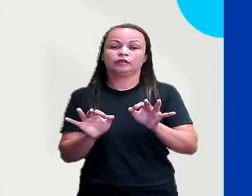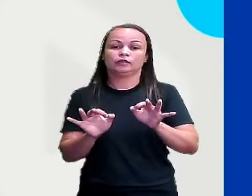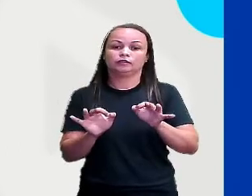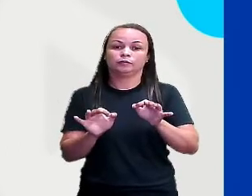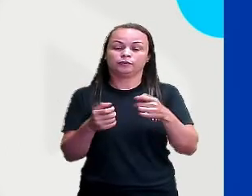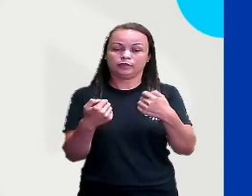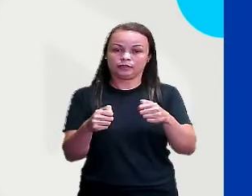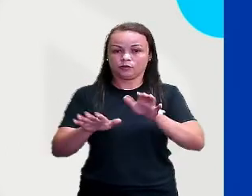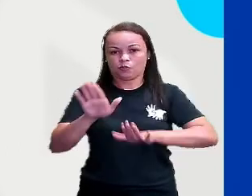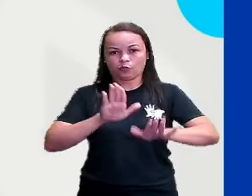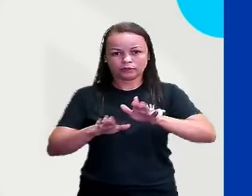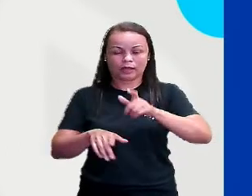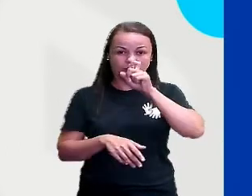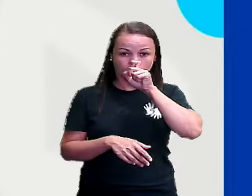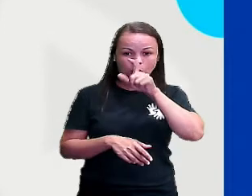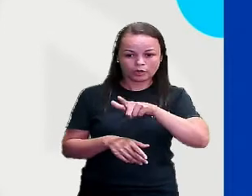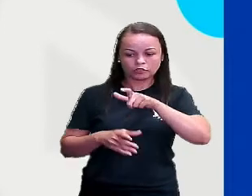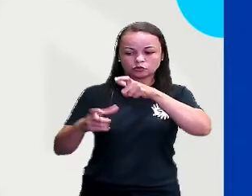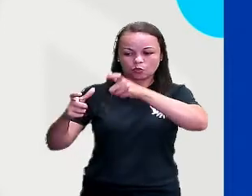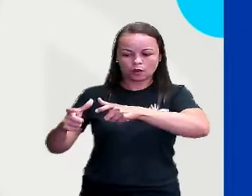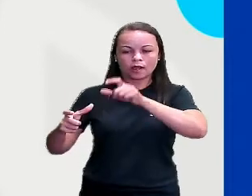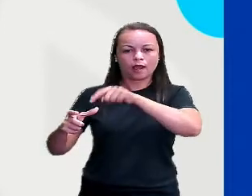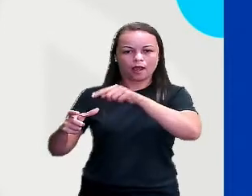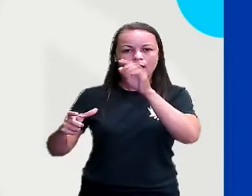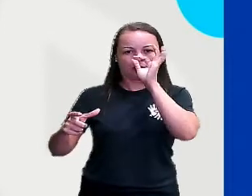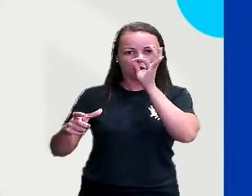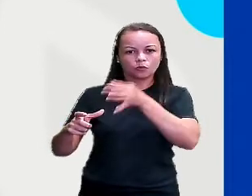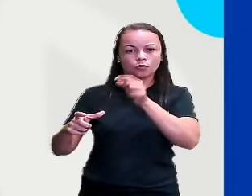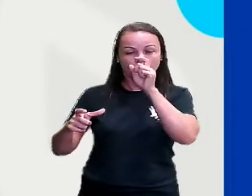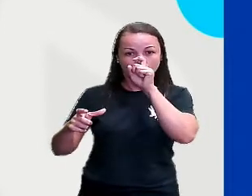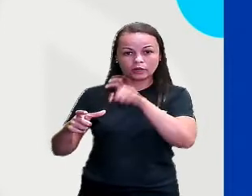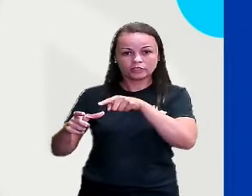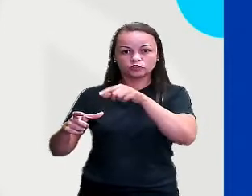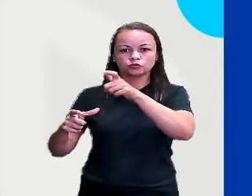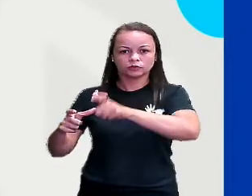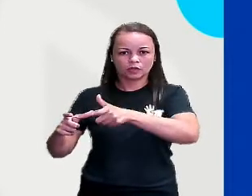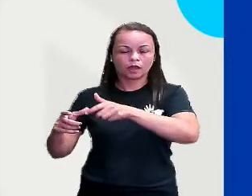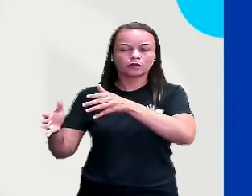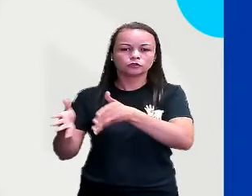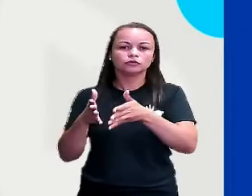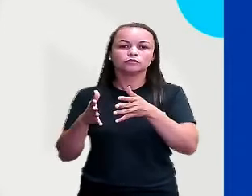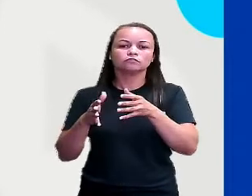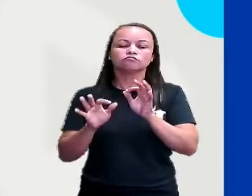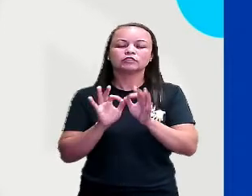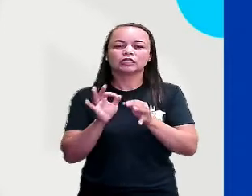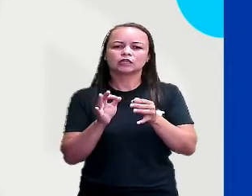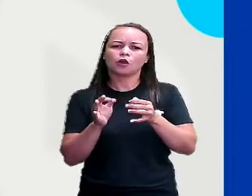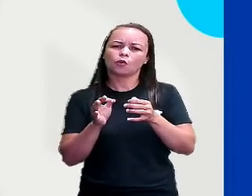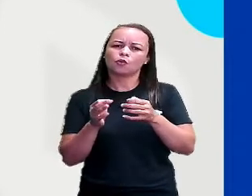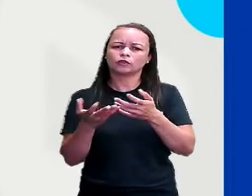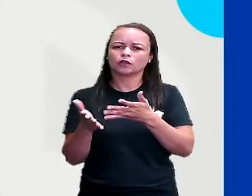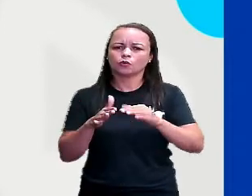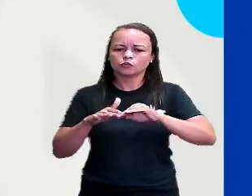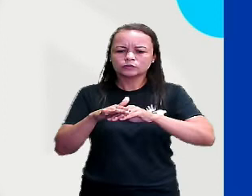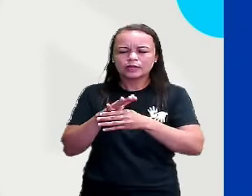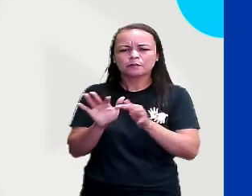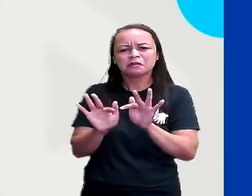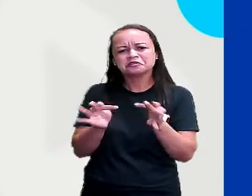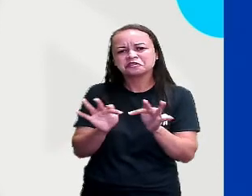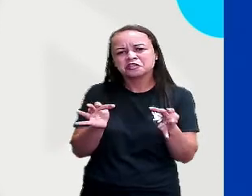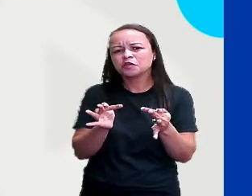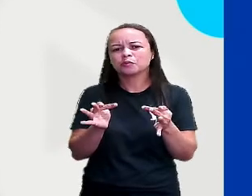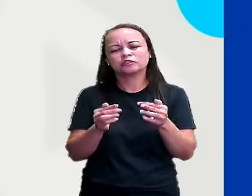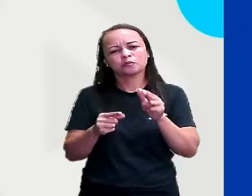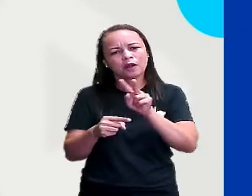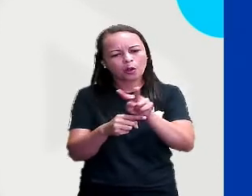forma inadequada, todos esses hábitos são hábitos simples que fazem toda a diferença para preservarmos